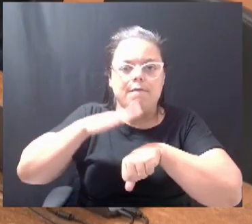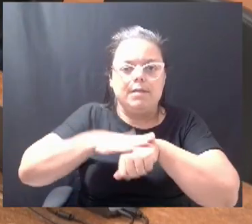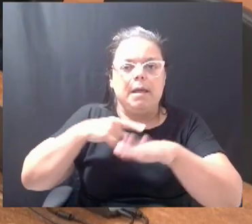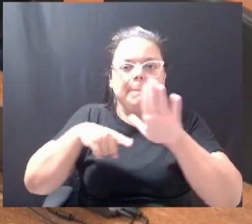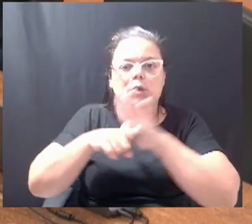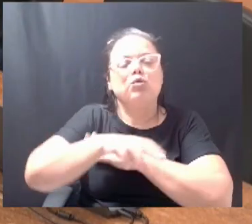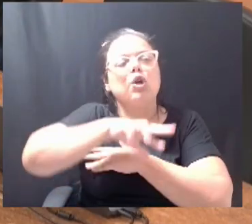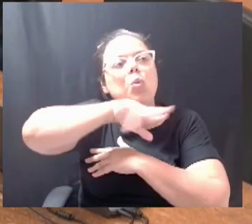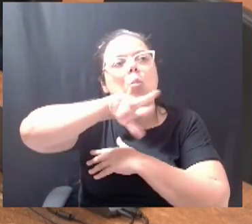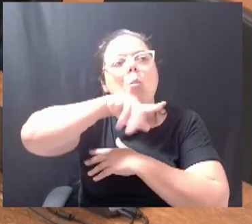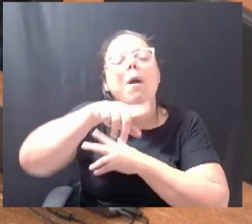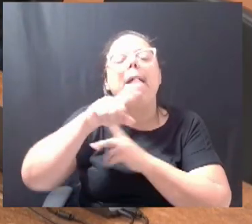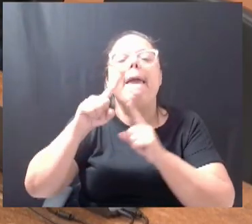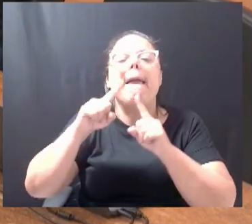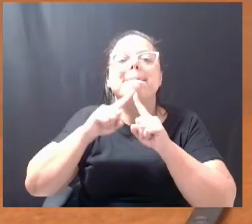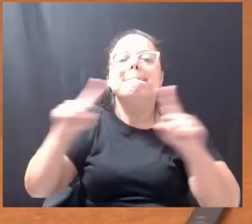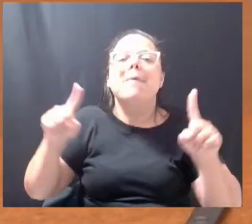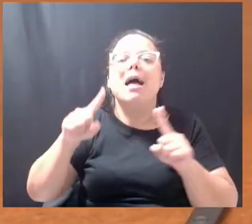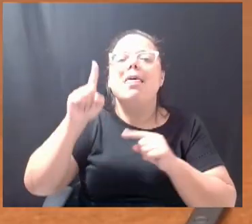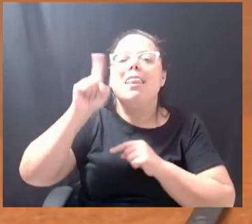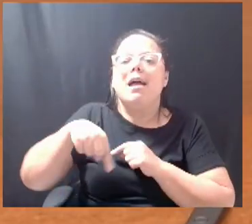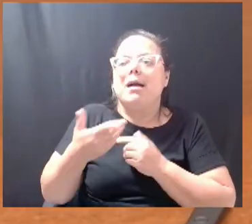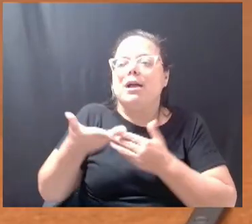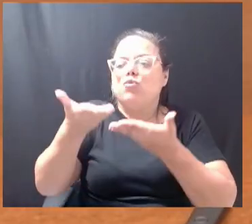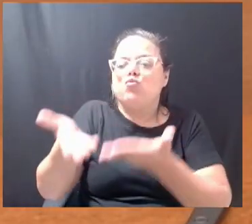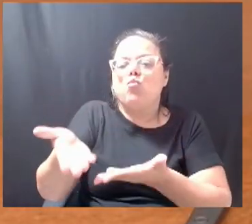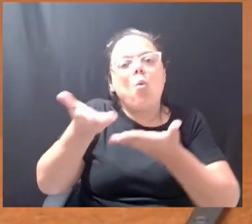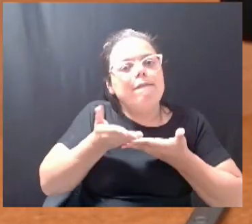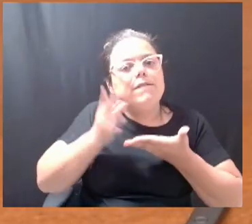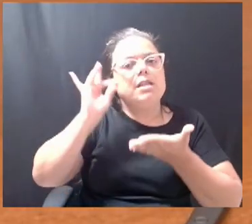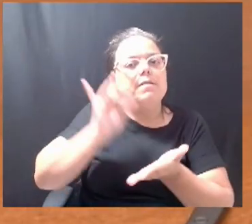um convite mesmo. Enfim.